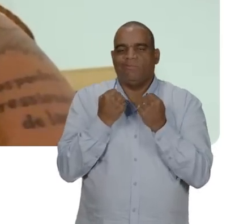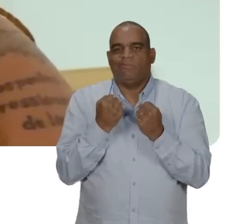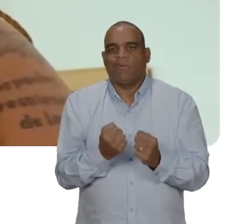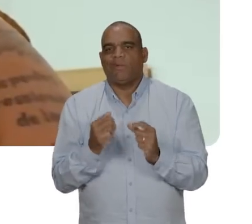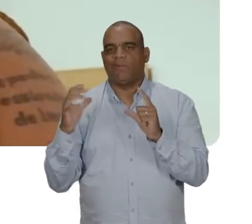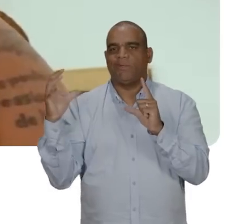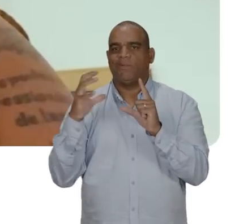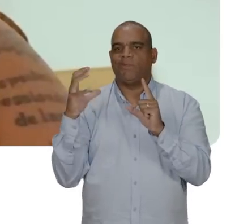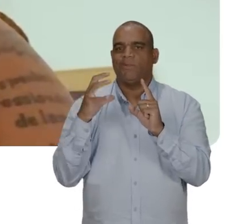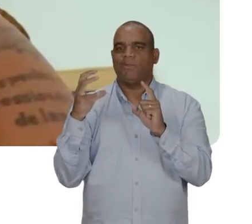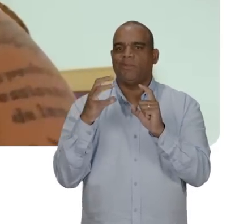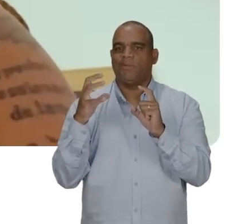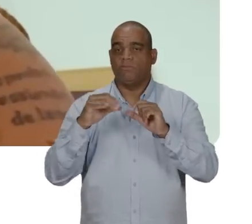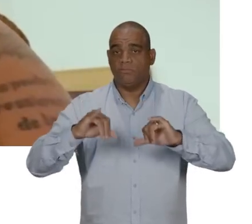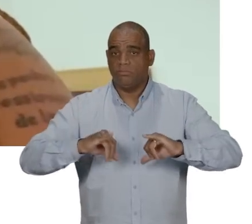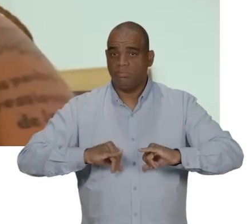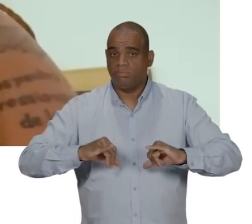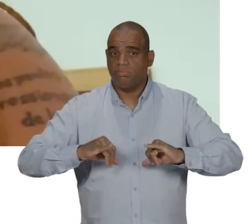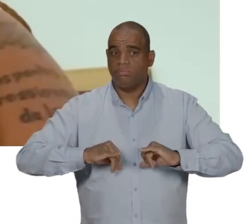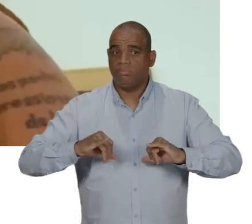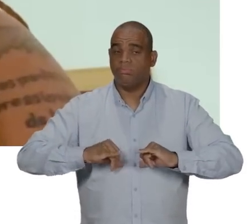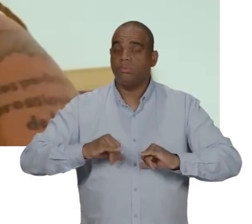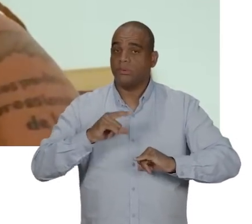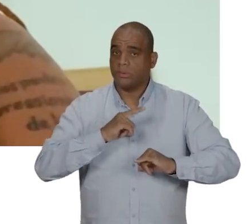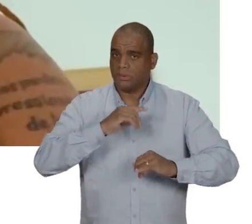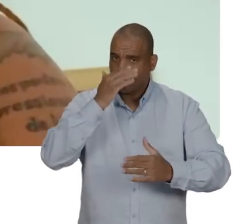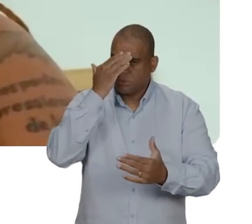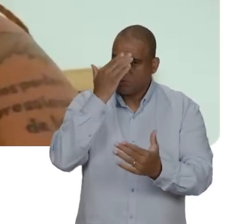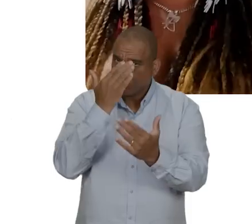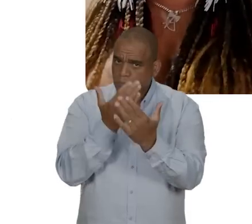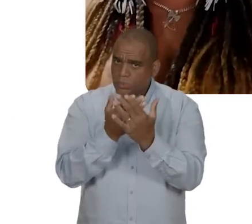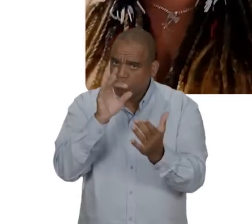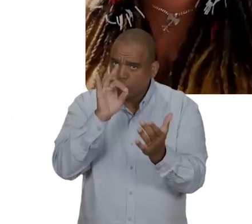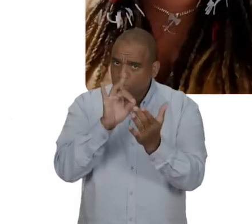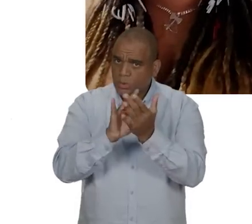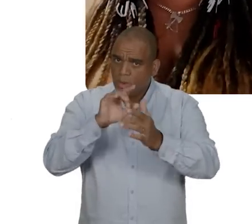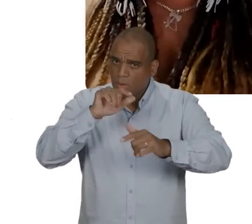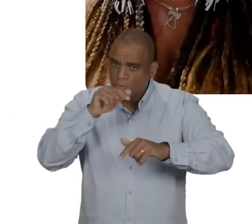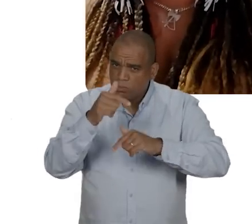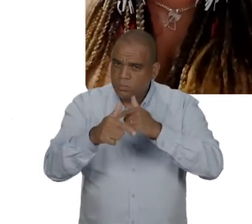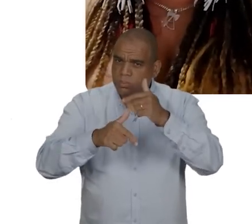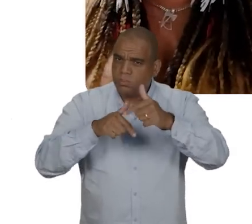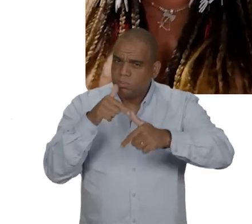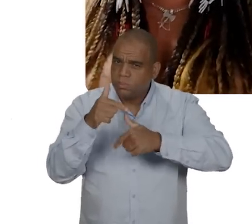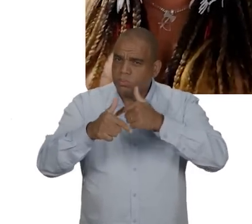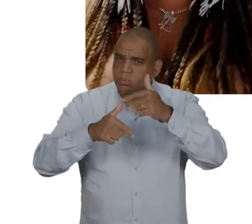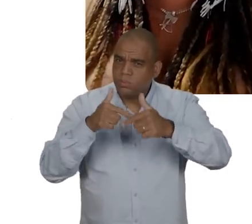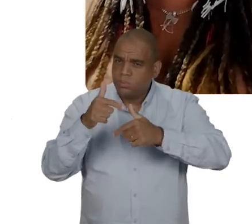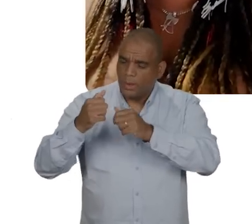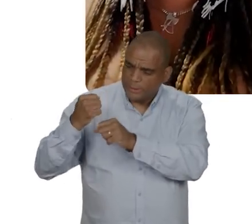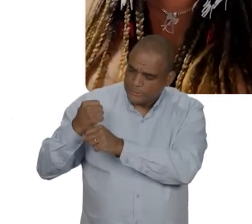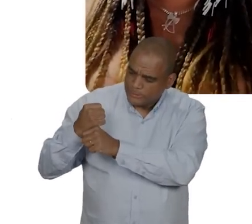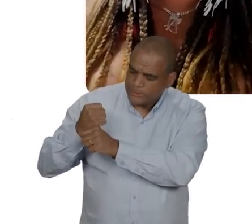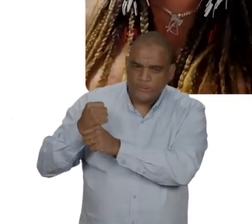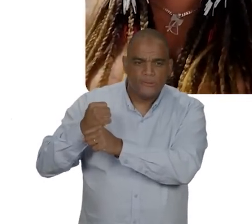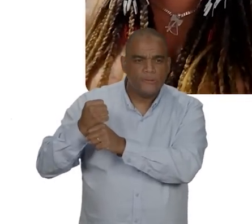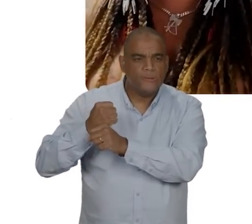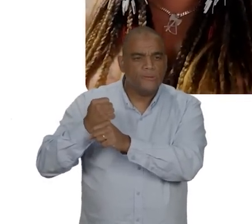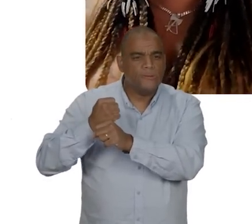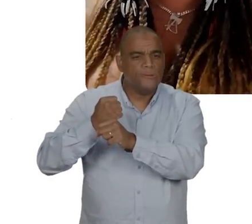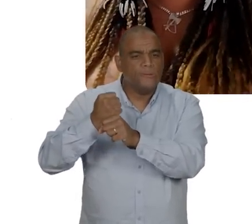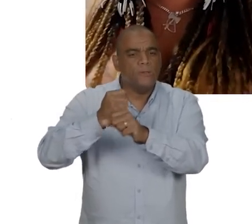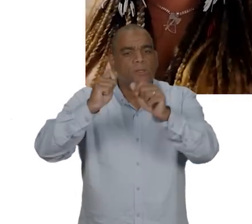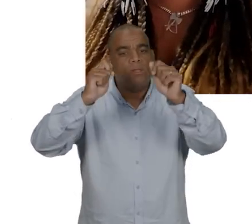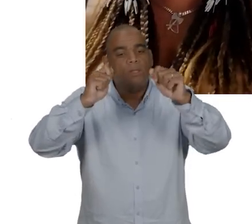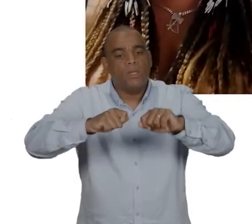vez menos o desejo de estar nesses espaços, de disputar esse espaço, porque sofrem esse tipo de violência. Mas a gente acredita que o trabalho que a gente vem realizando, não